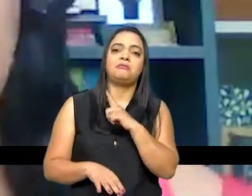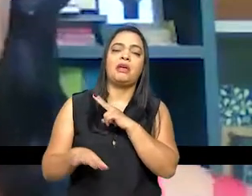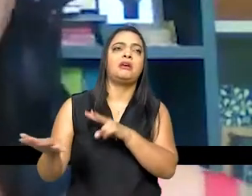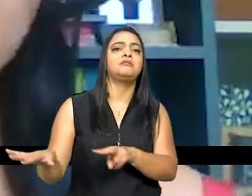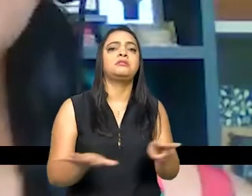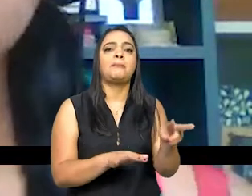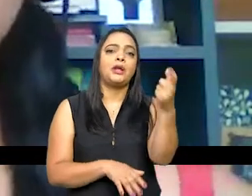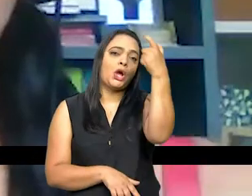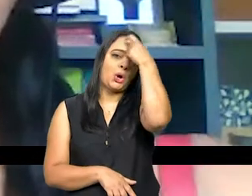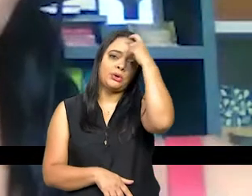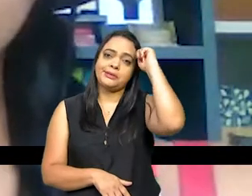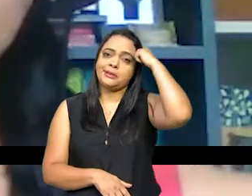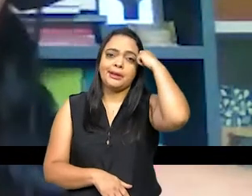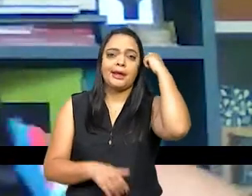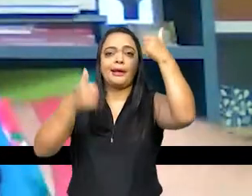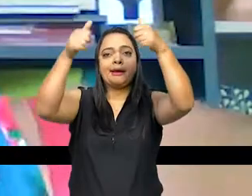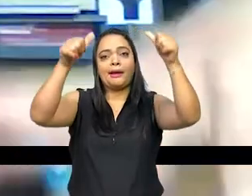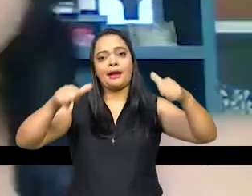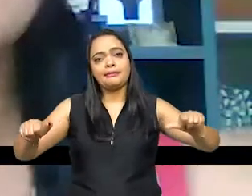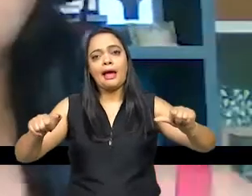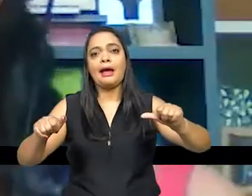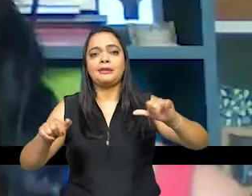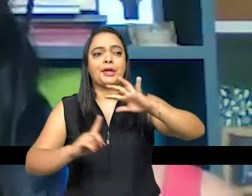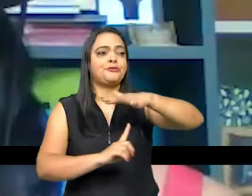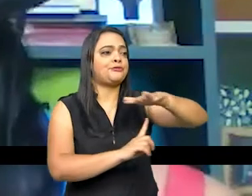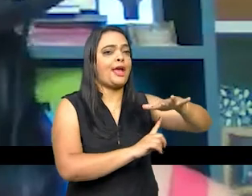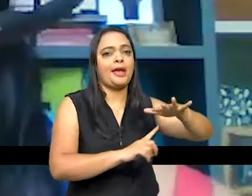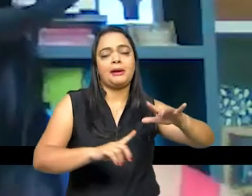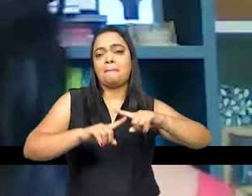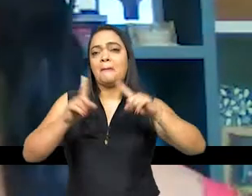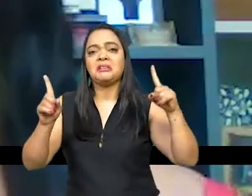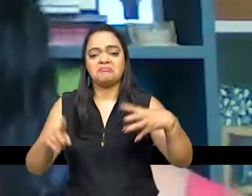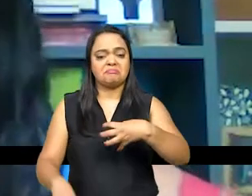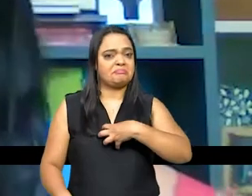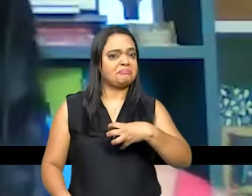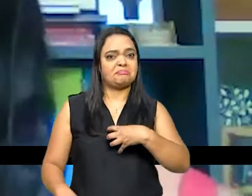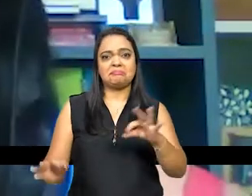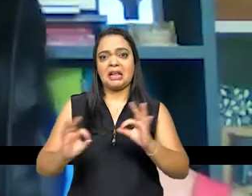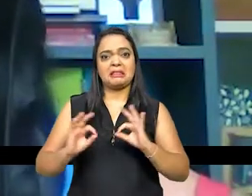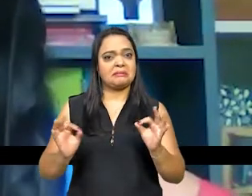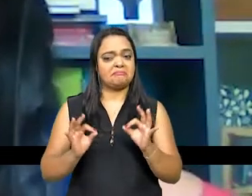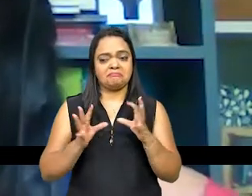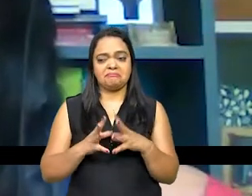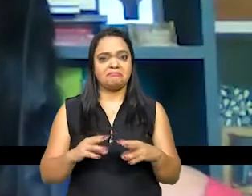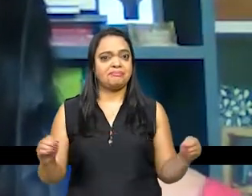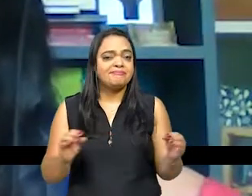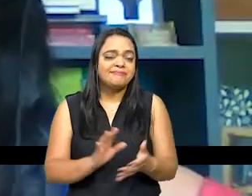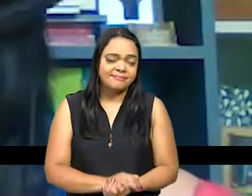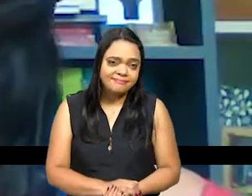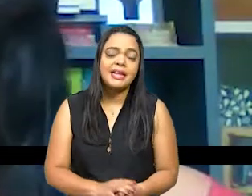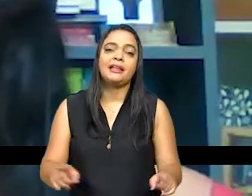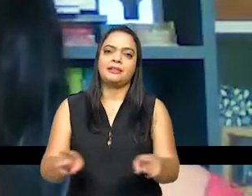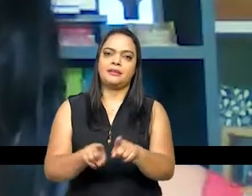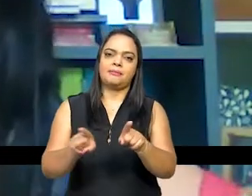Consciência Negra, né? Faz um cartaz, uma feira, uma feijoada, aquela coisa, mas o sensível ele passa. E tem